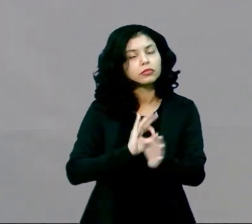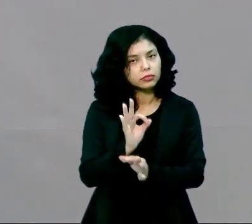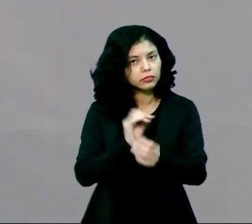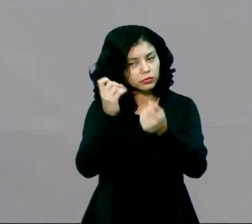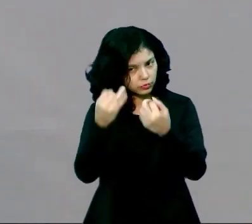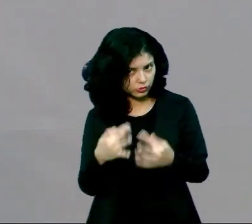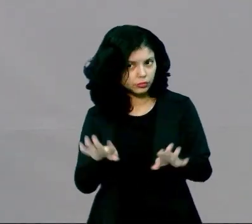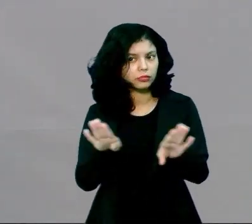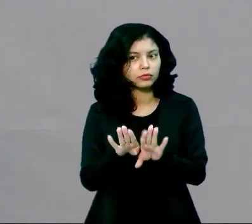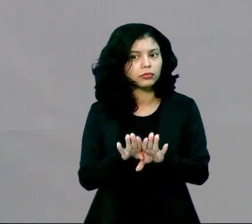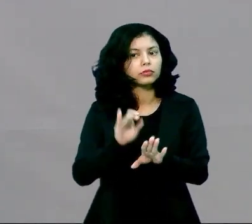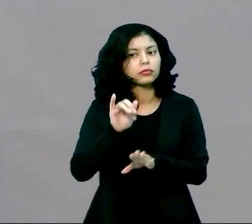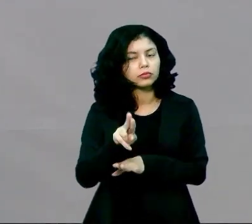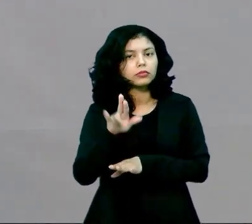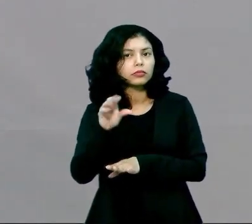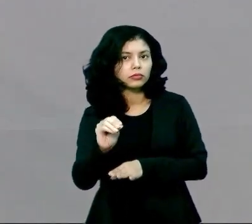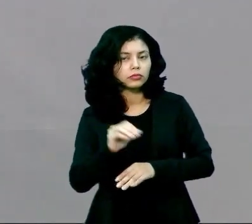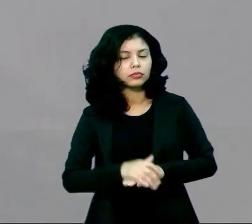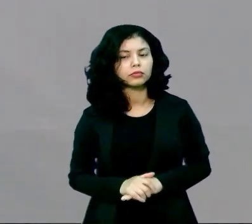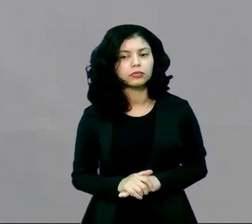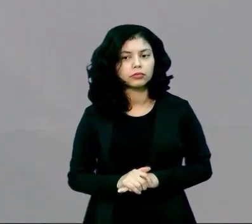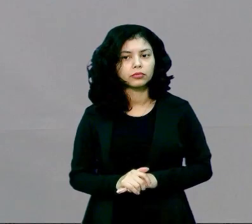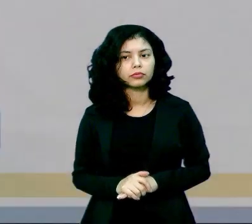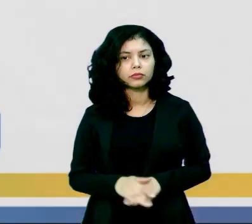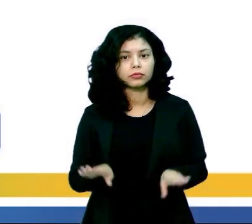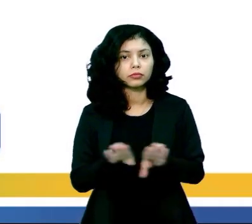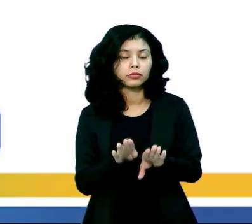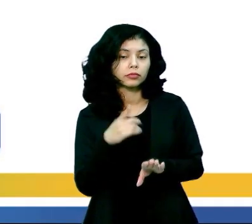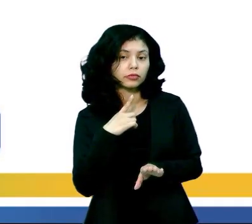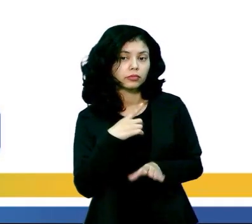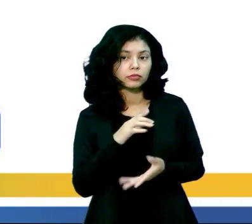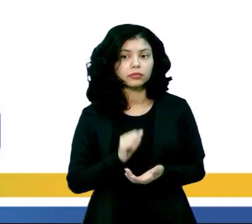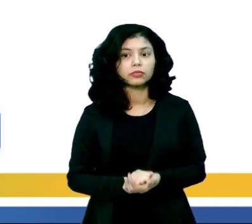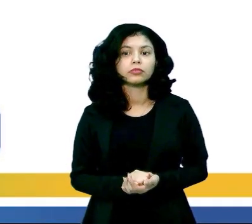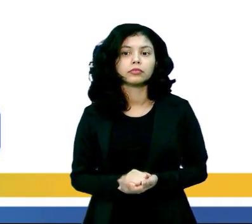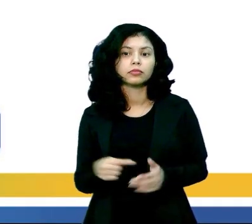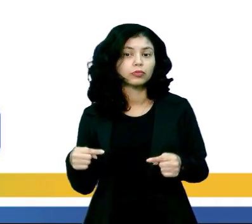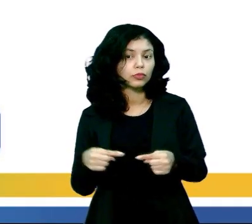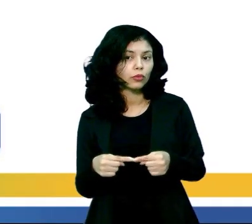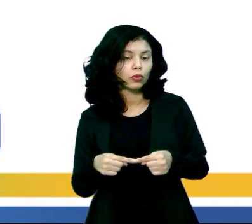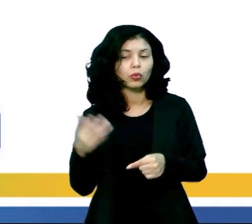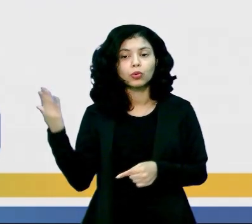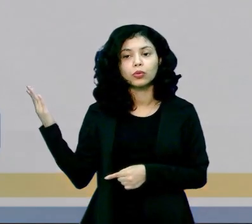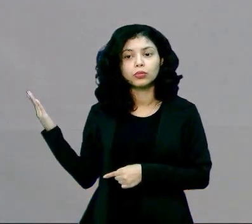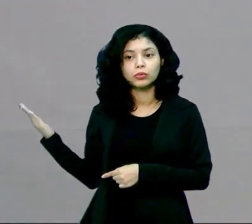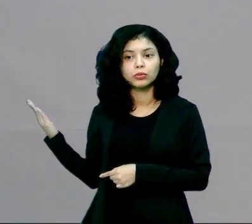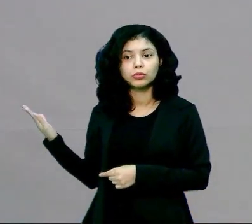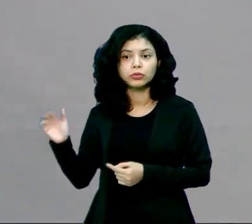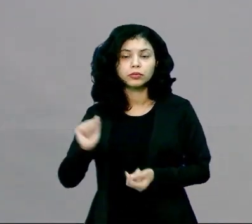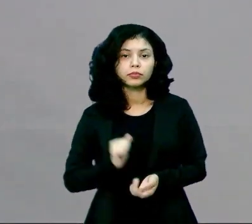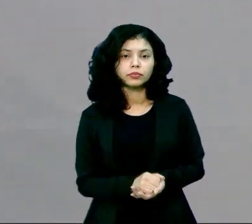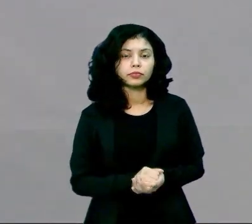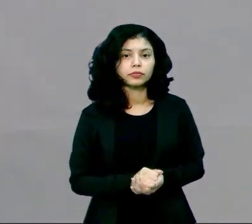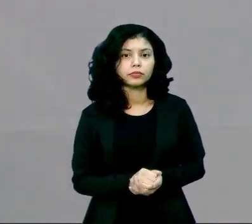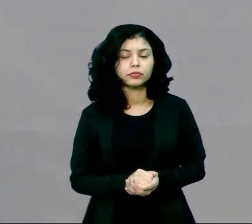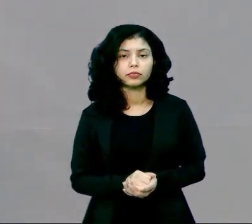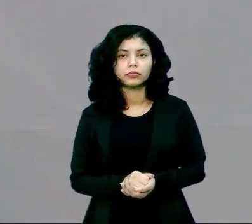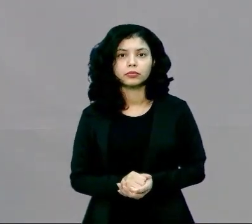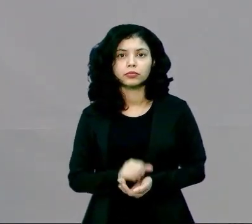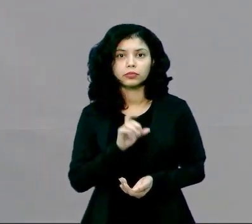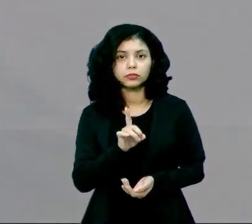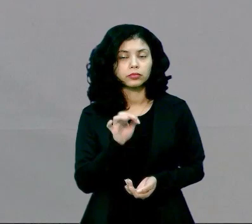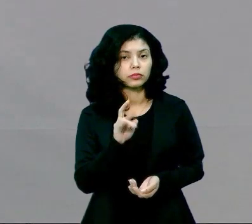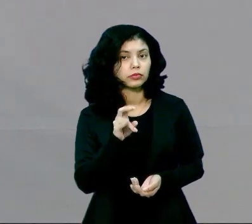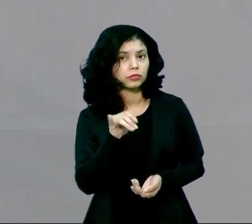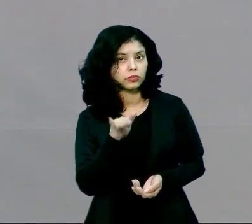tratada, é o enredo, né? E também temos o desenlace aqui, de acordo com o nosso mapa conceitual, que é o desfecho,